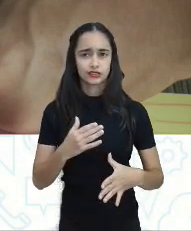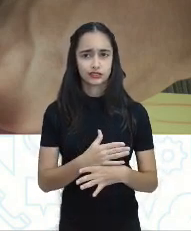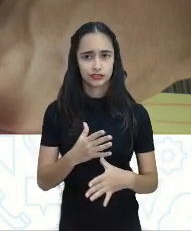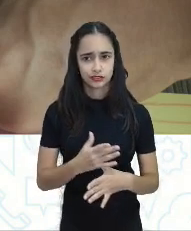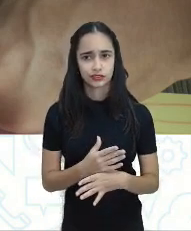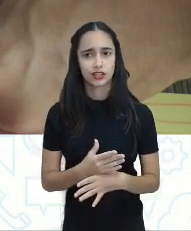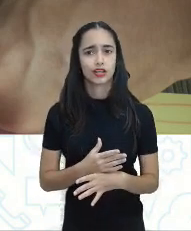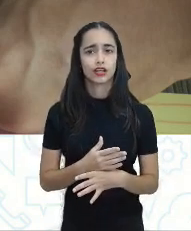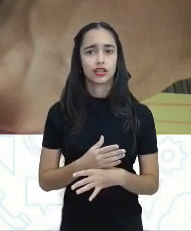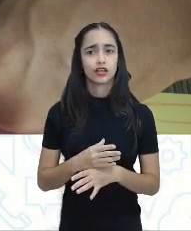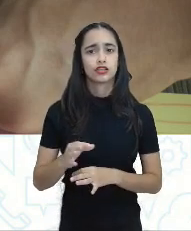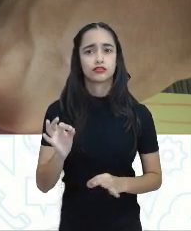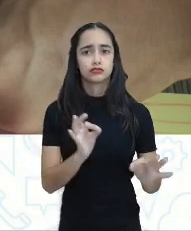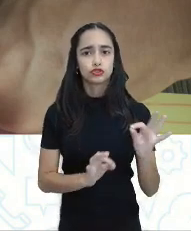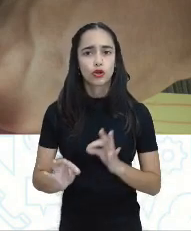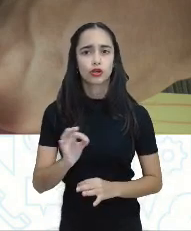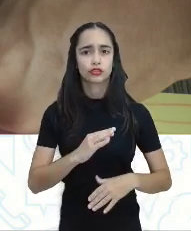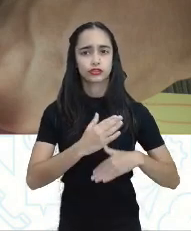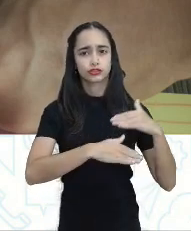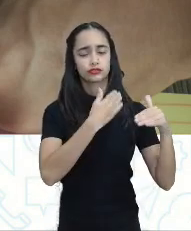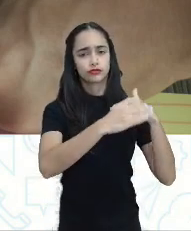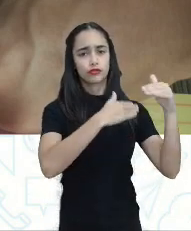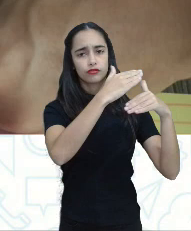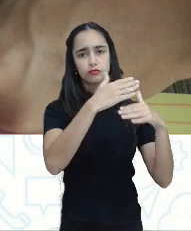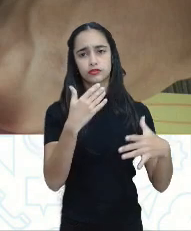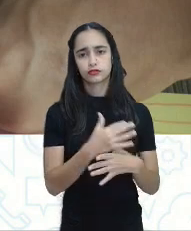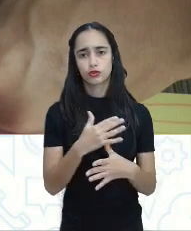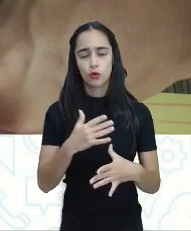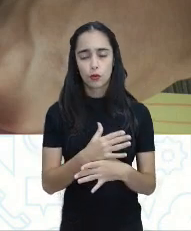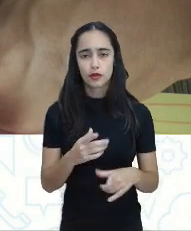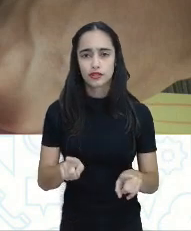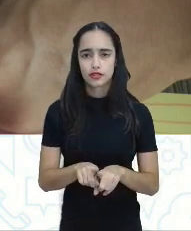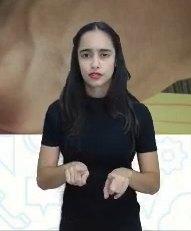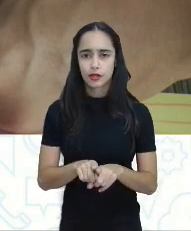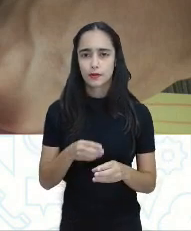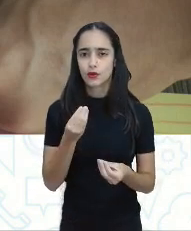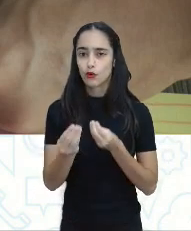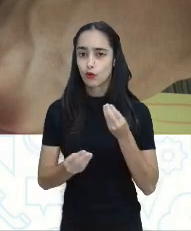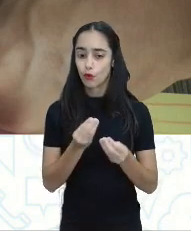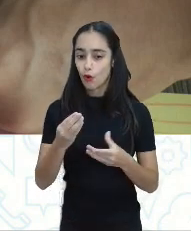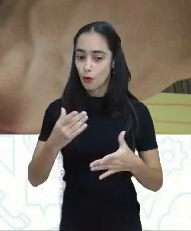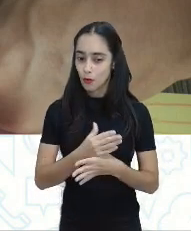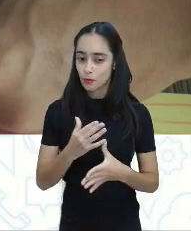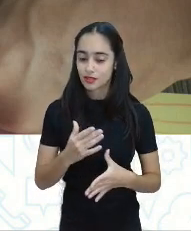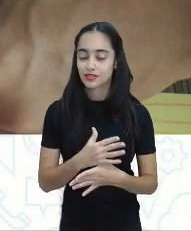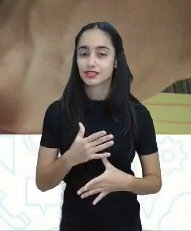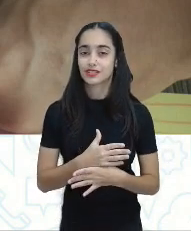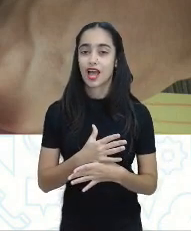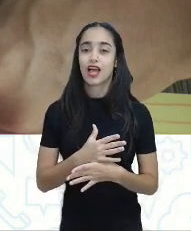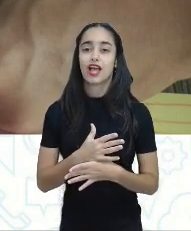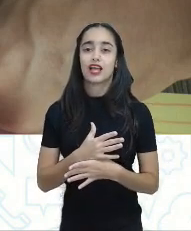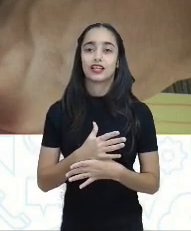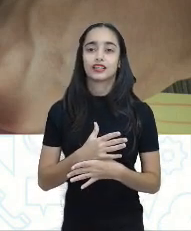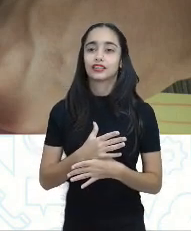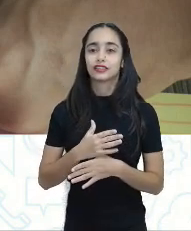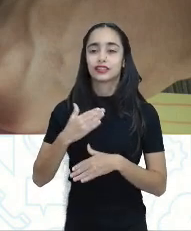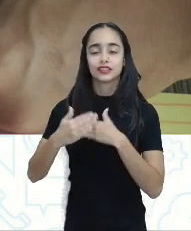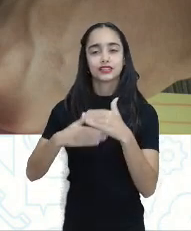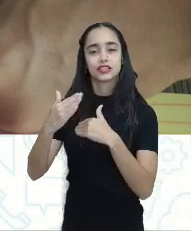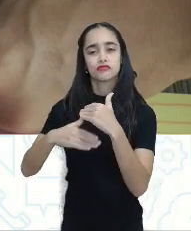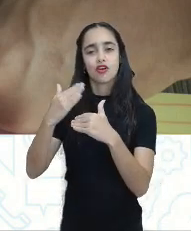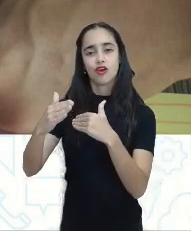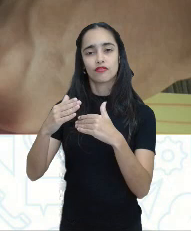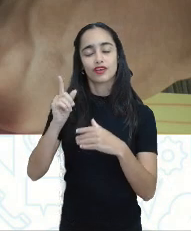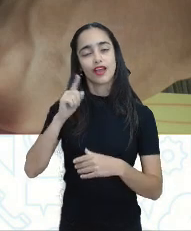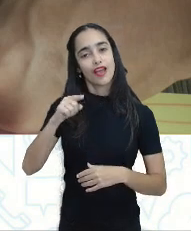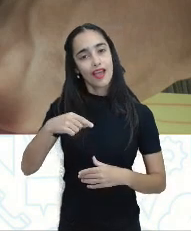urbano, organizando o crescimento e o funcionamento da cidade. Esse daí, né, é o plano diretor,